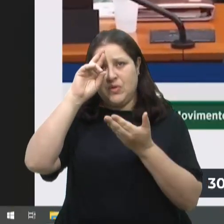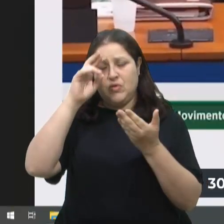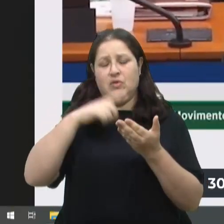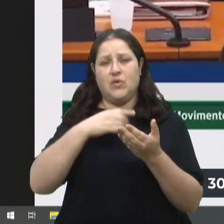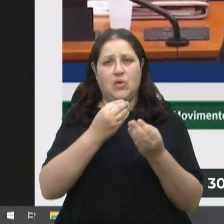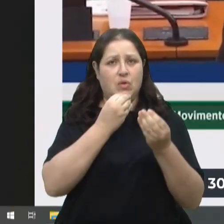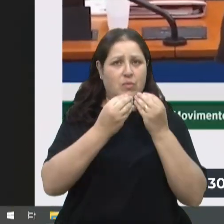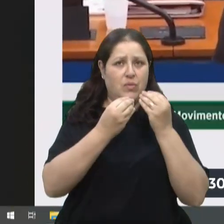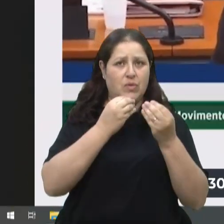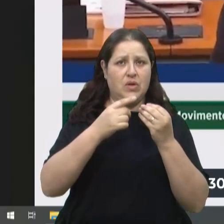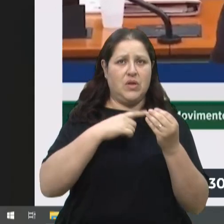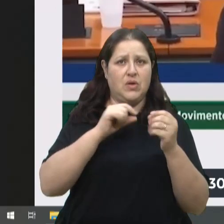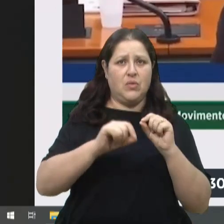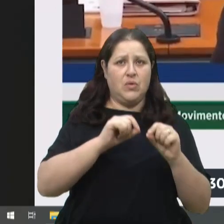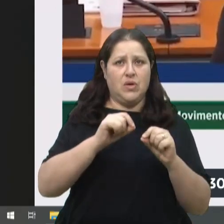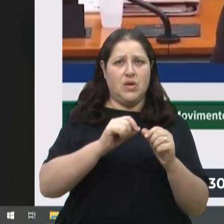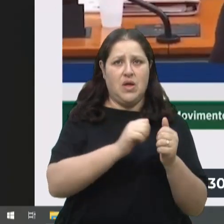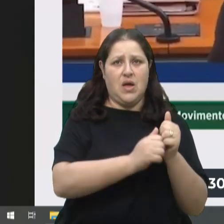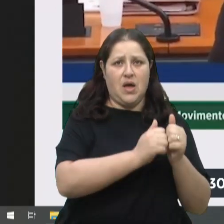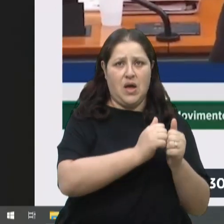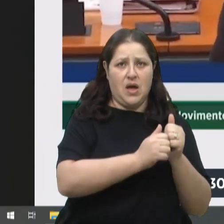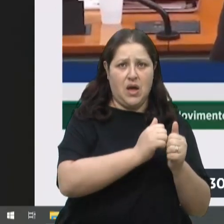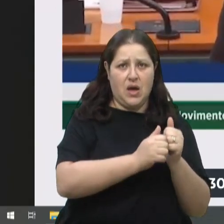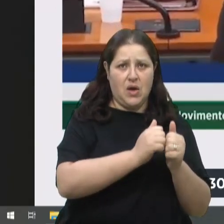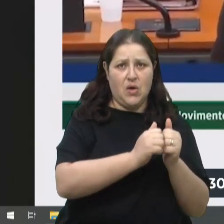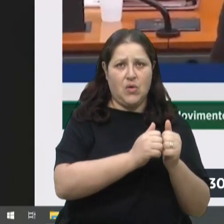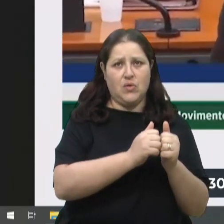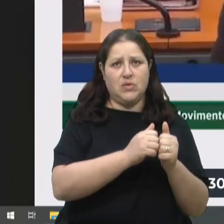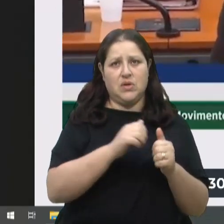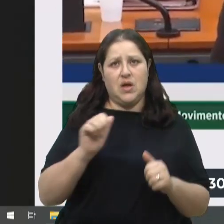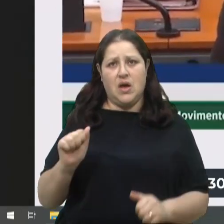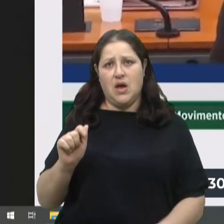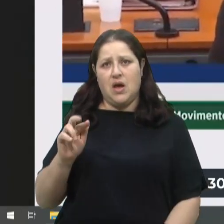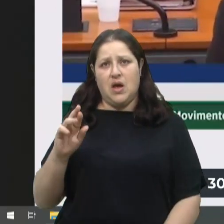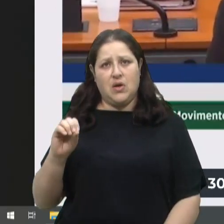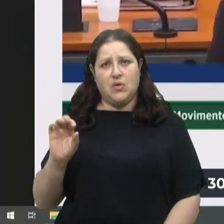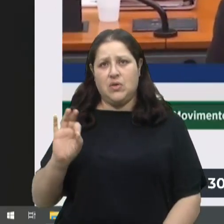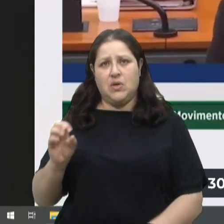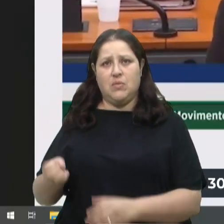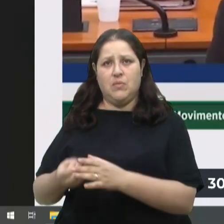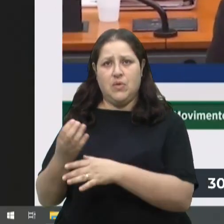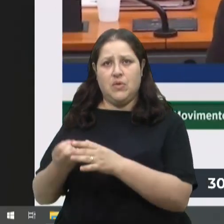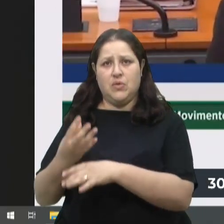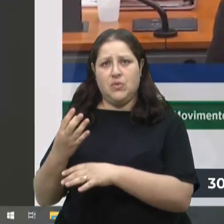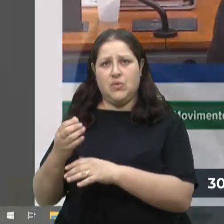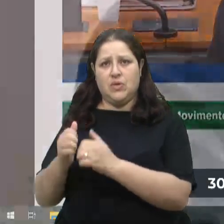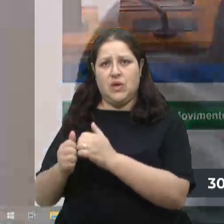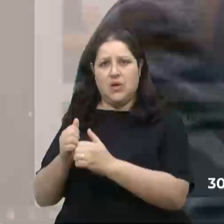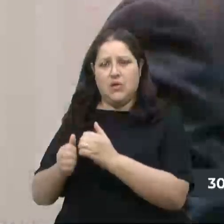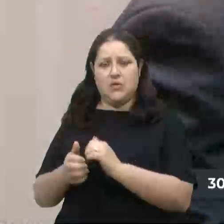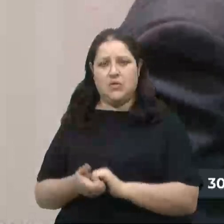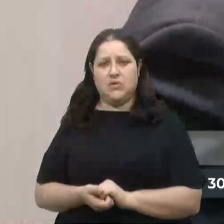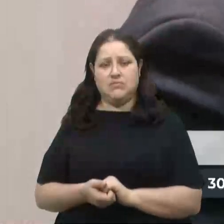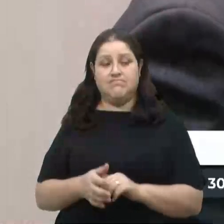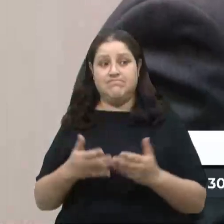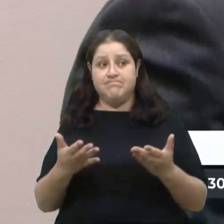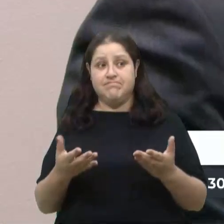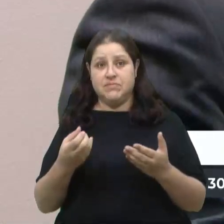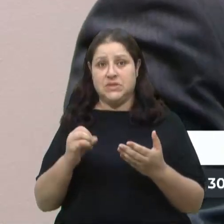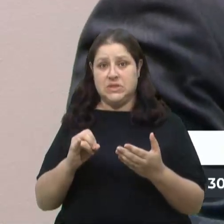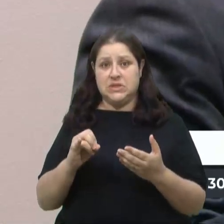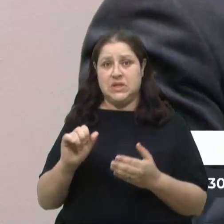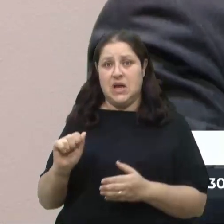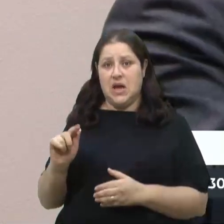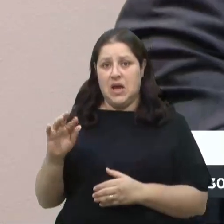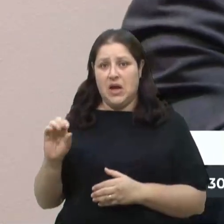cardápio que eu alimentei, foi arroz, e o agro não produz arroz. Bom, então se o agro não produz arroz,